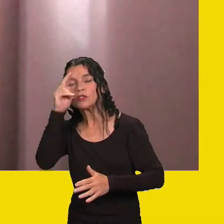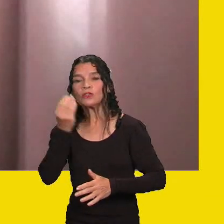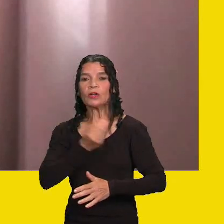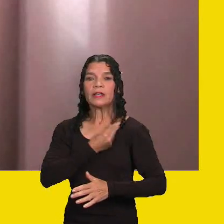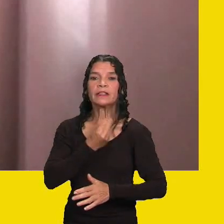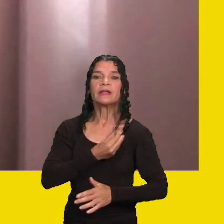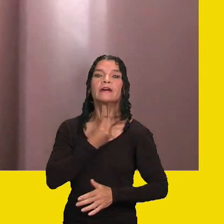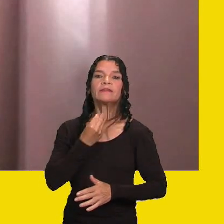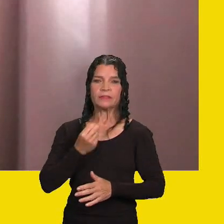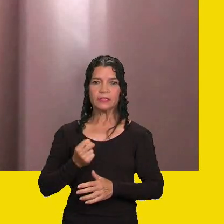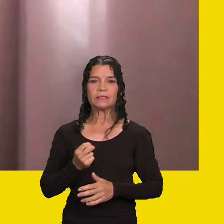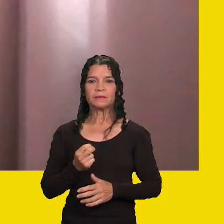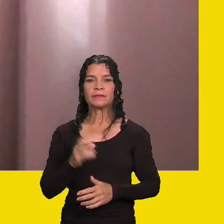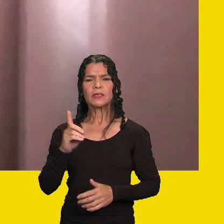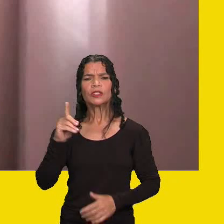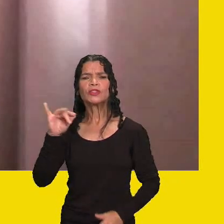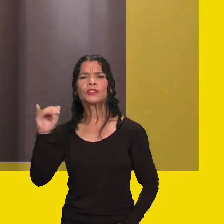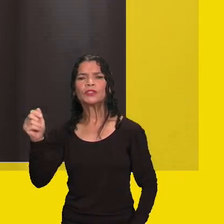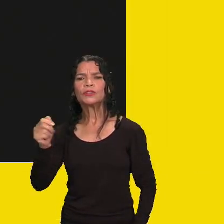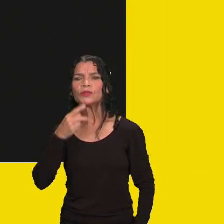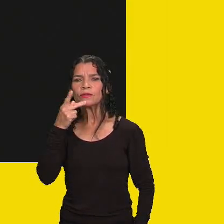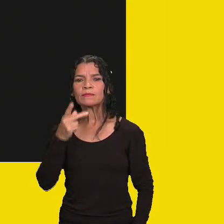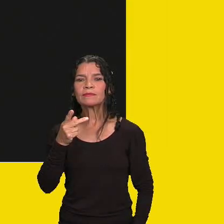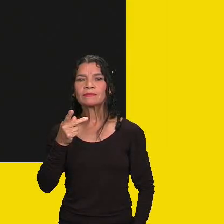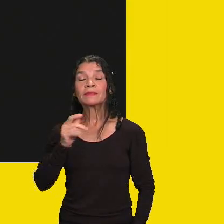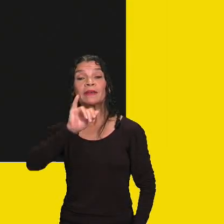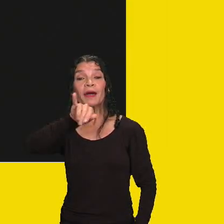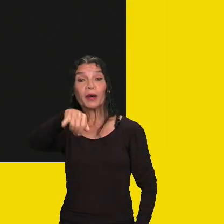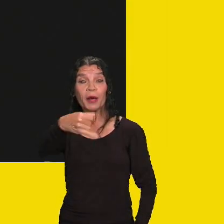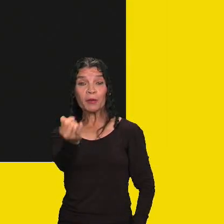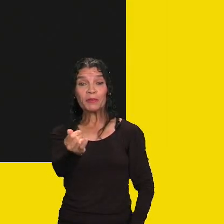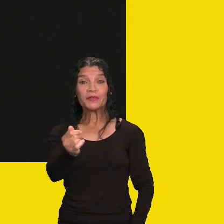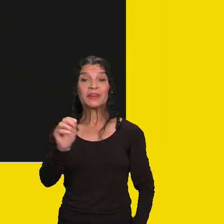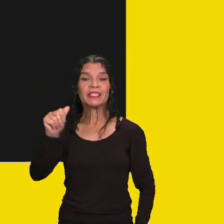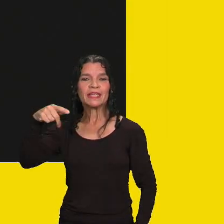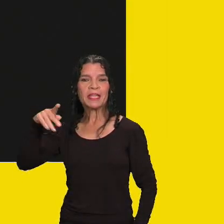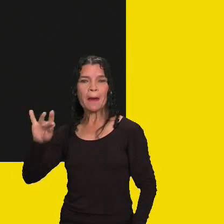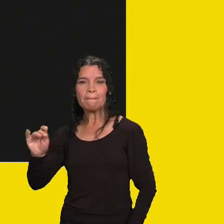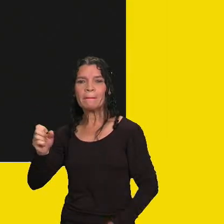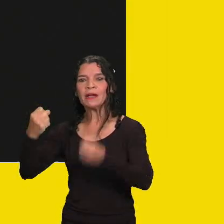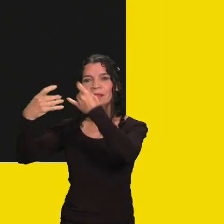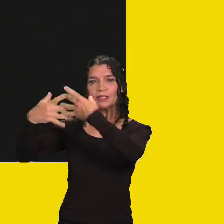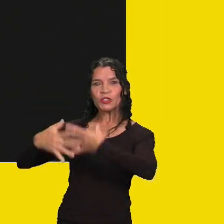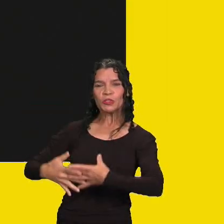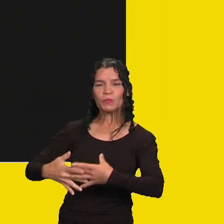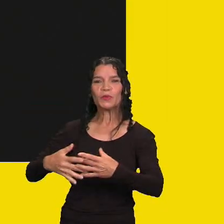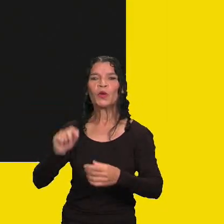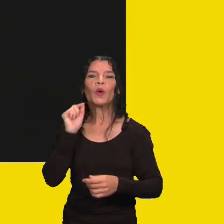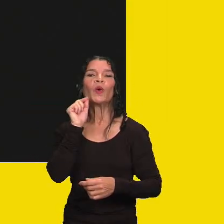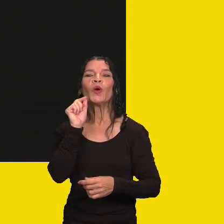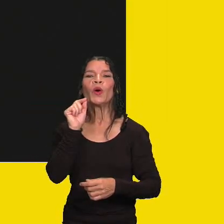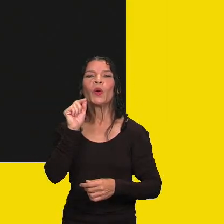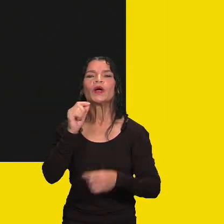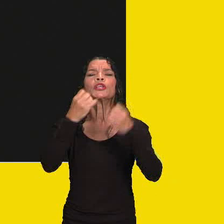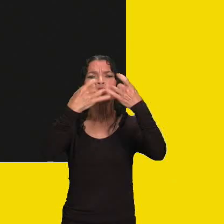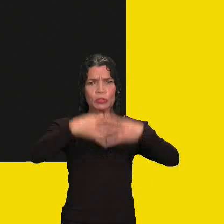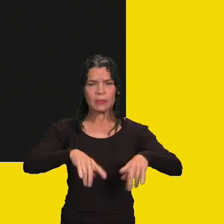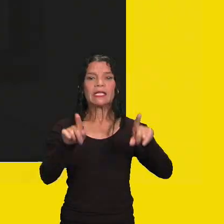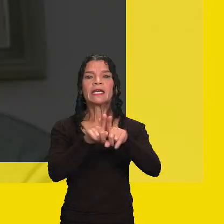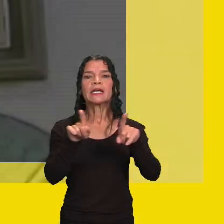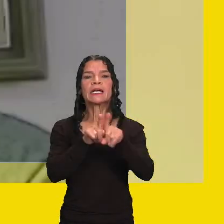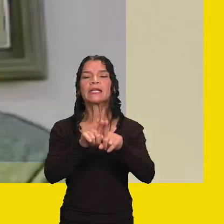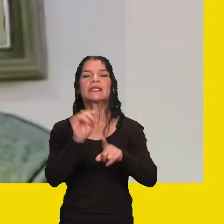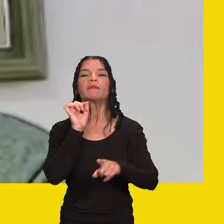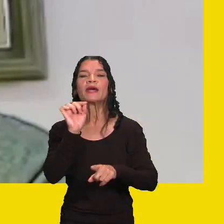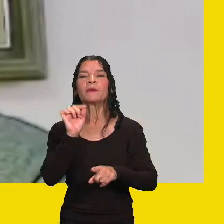EJA. Diego? Aproveitando da fala de Amanda, né, e colocando um pouco sobre essas questões também,